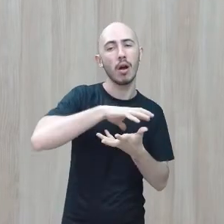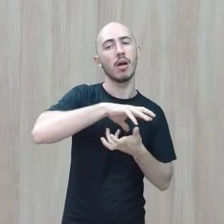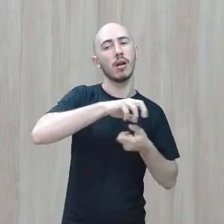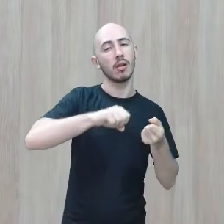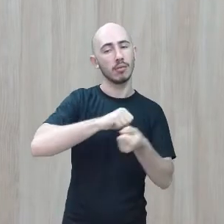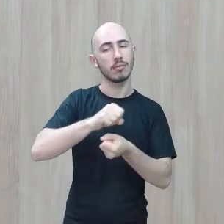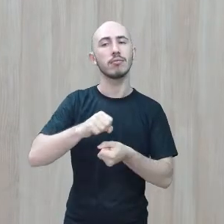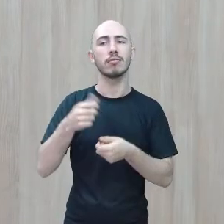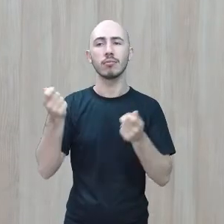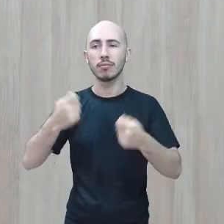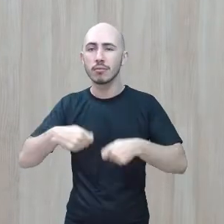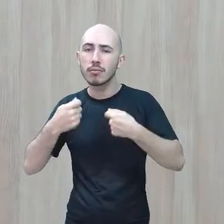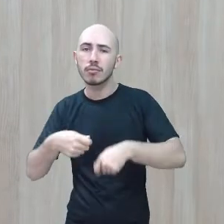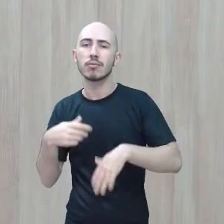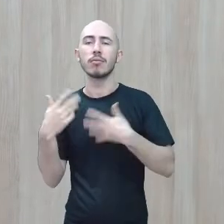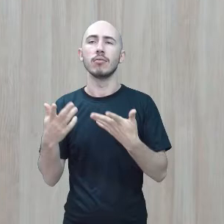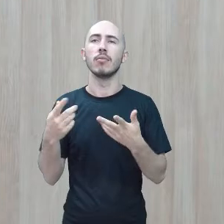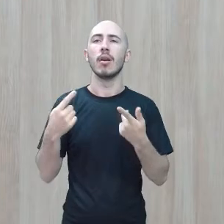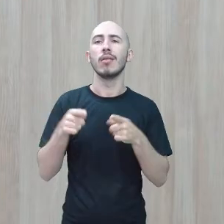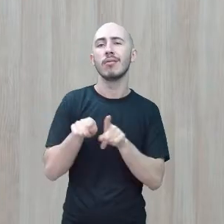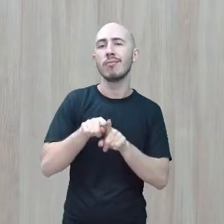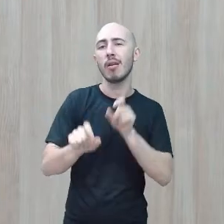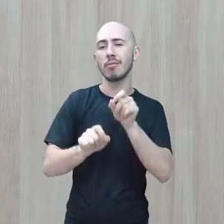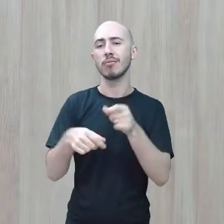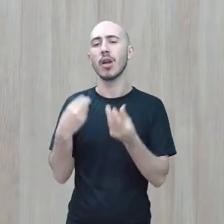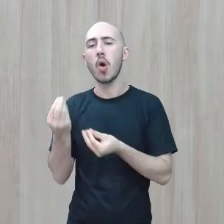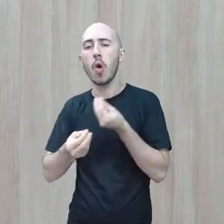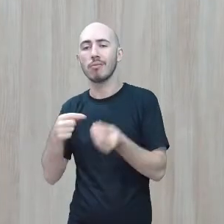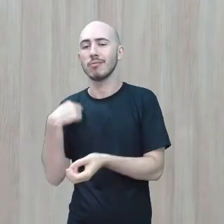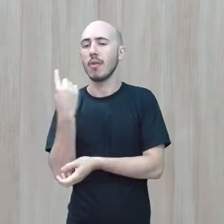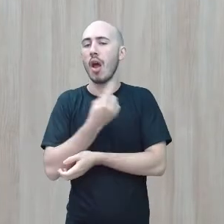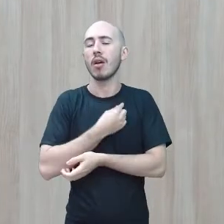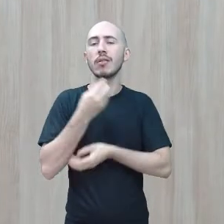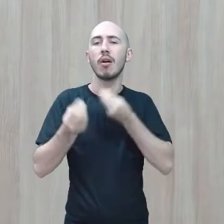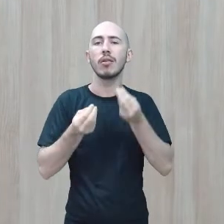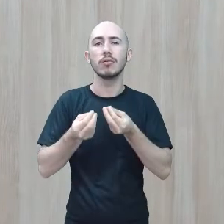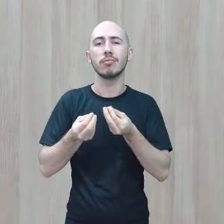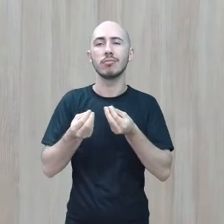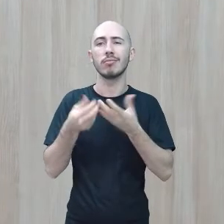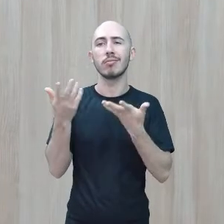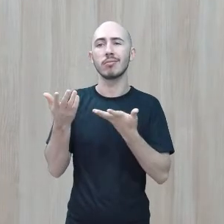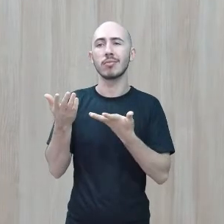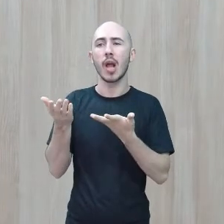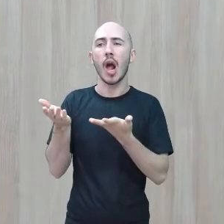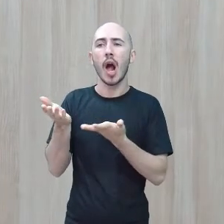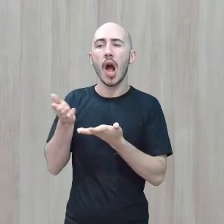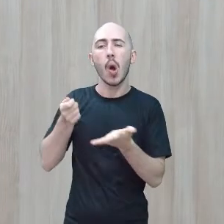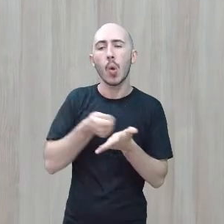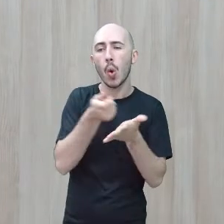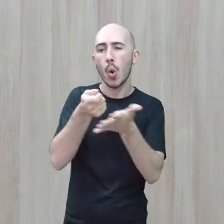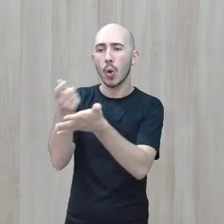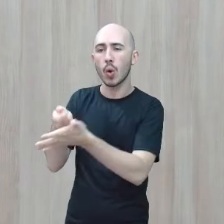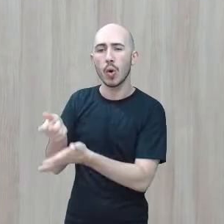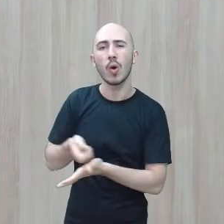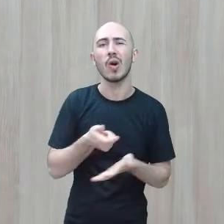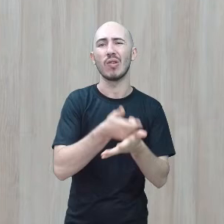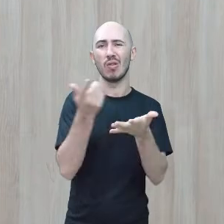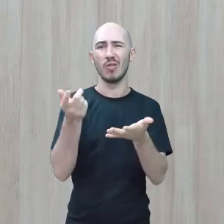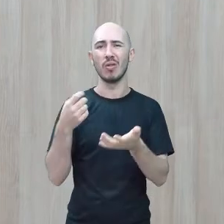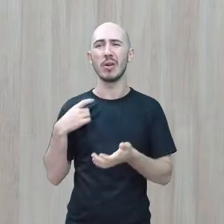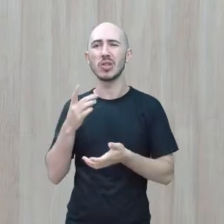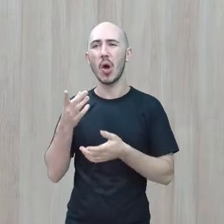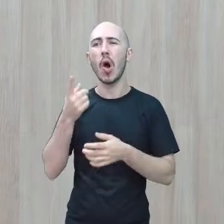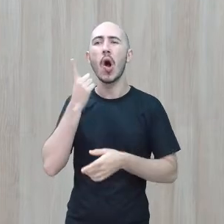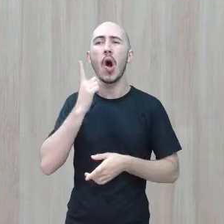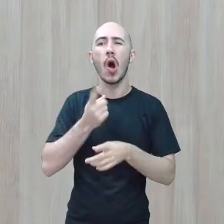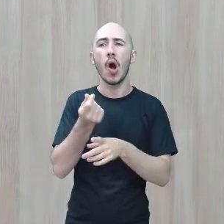né? De uma maneira que a gente possa repensar o nosso consumo, né? Irracional, onde a gente só visa o